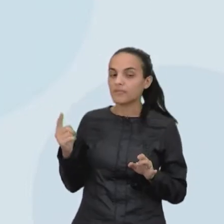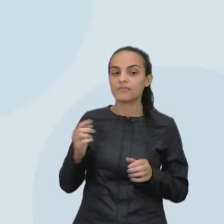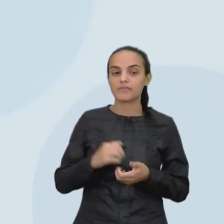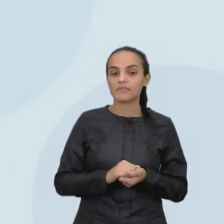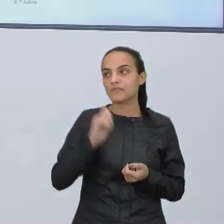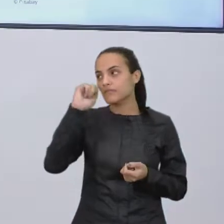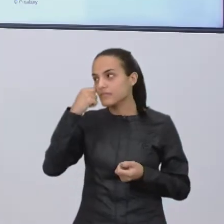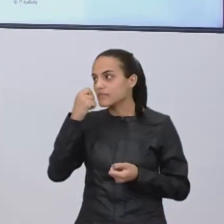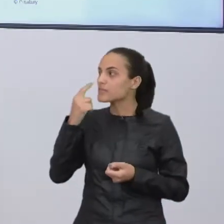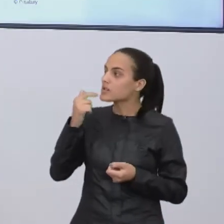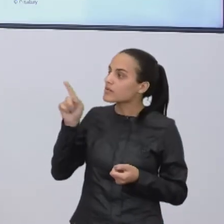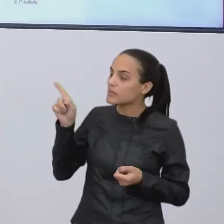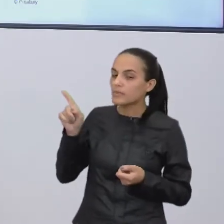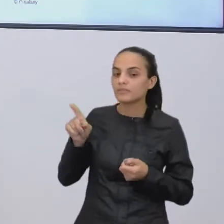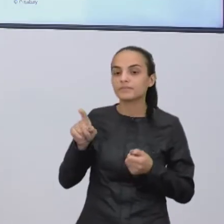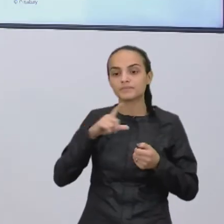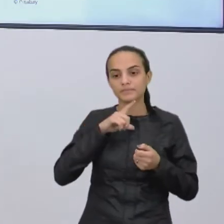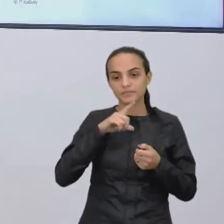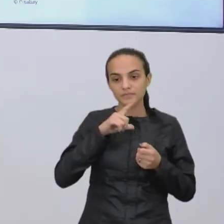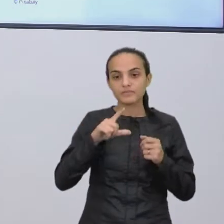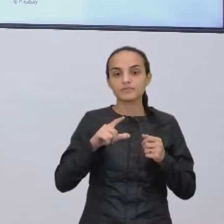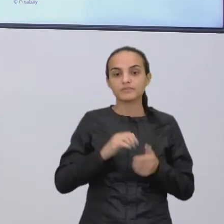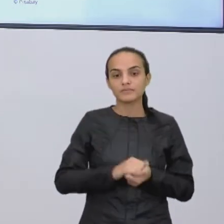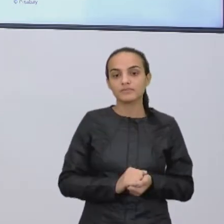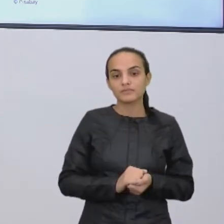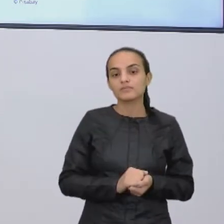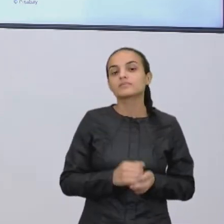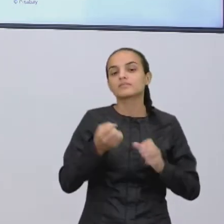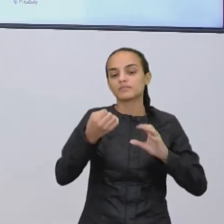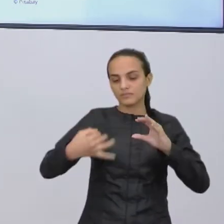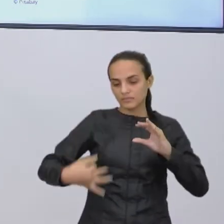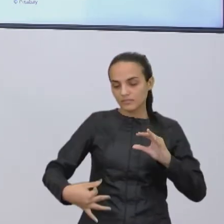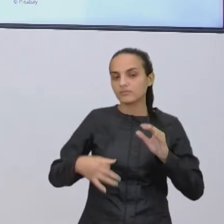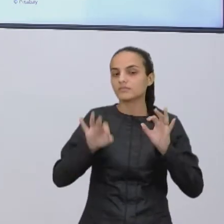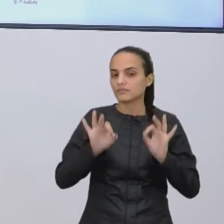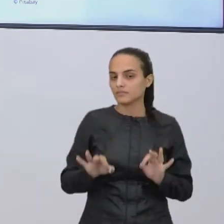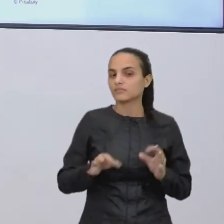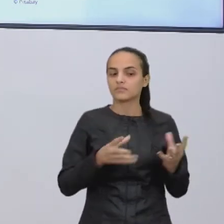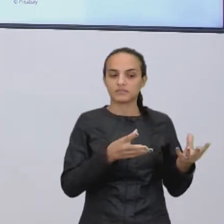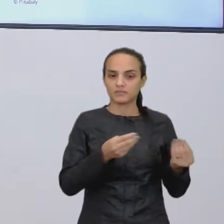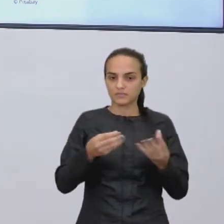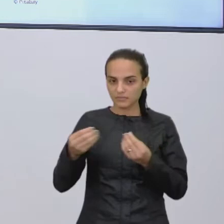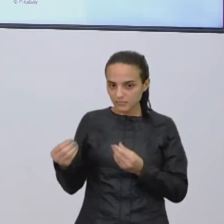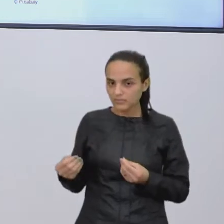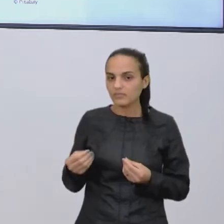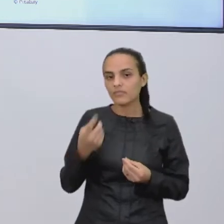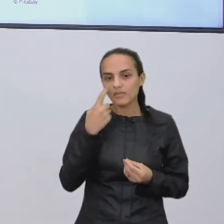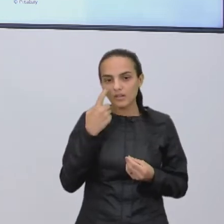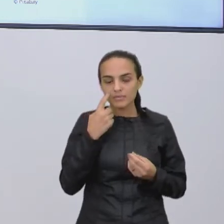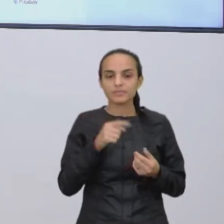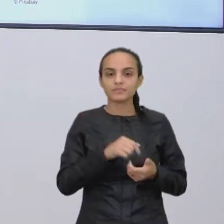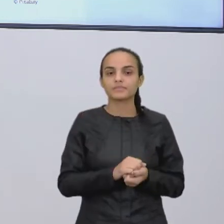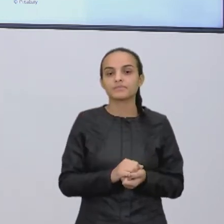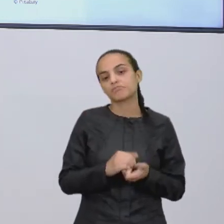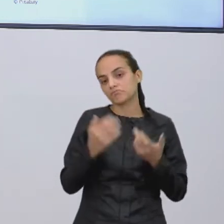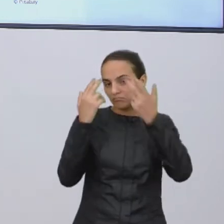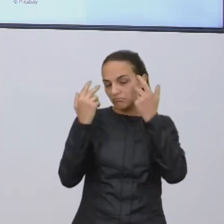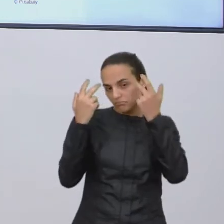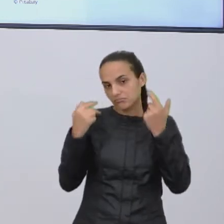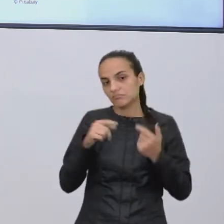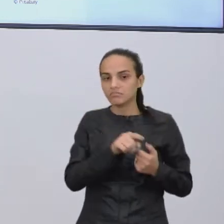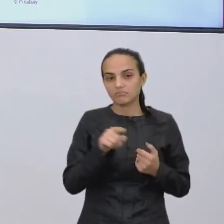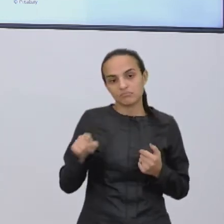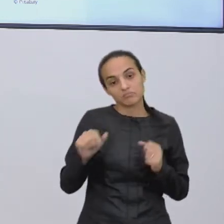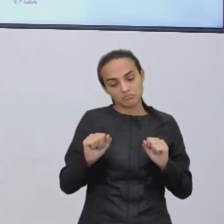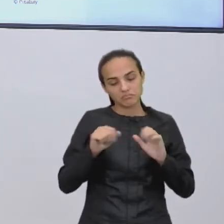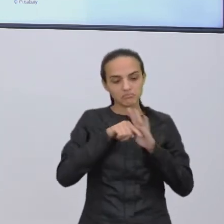a amostral, ela tem determinadas características assim que são muito peculiares. E aí, naturalmente, depende do tipo